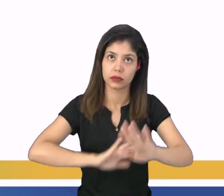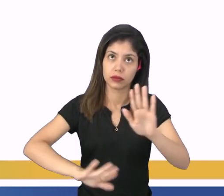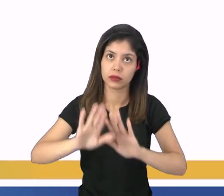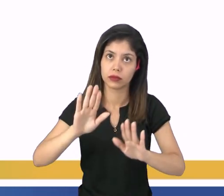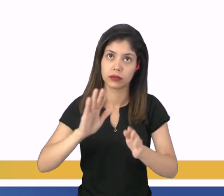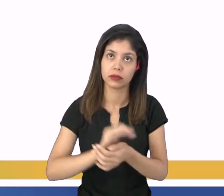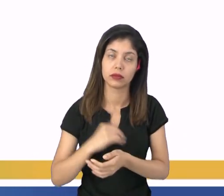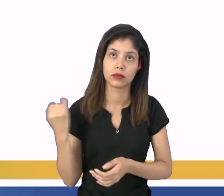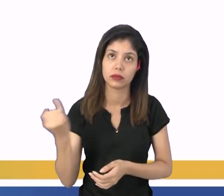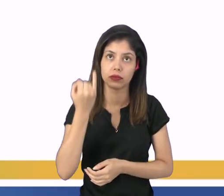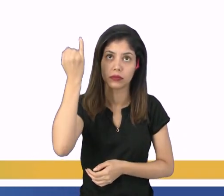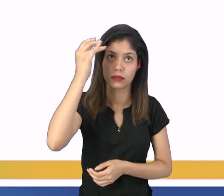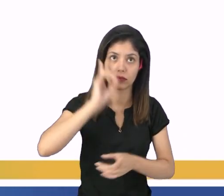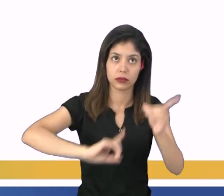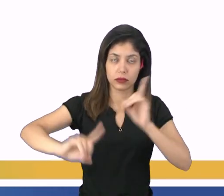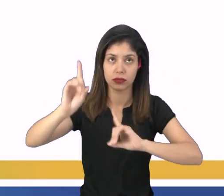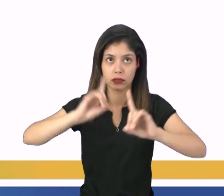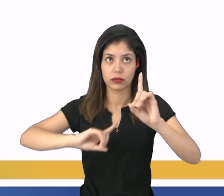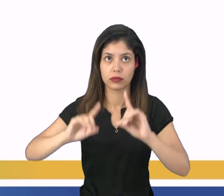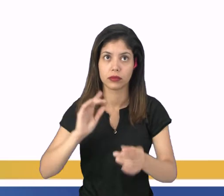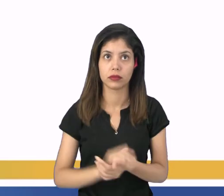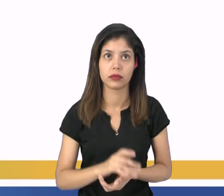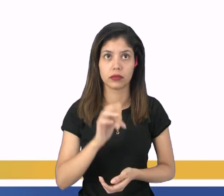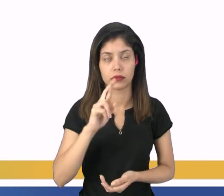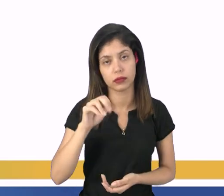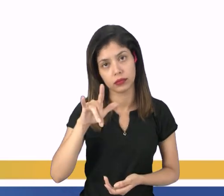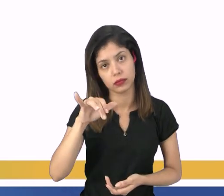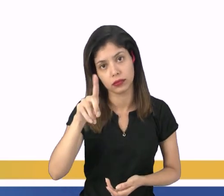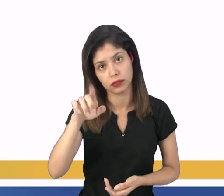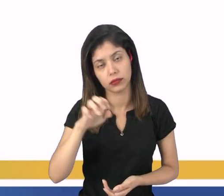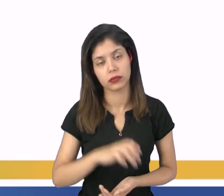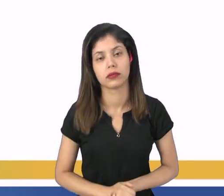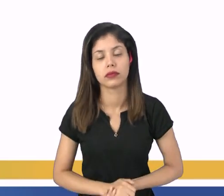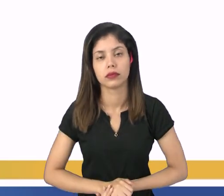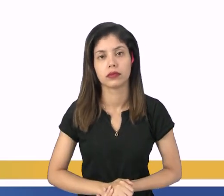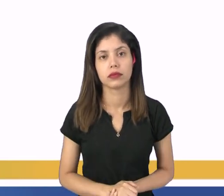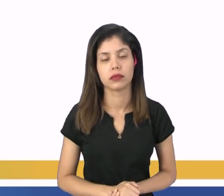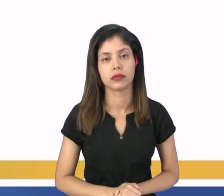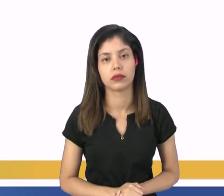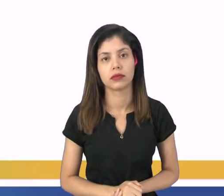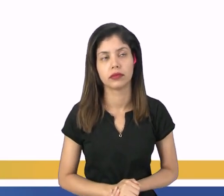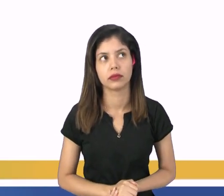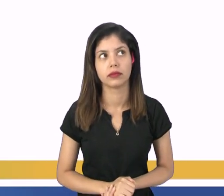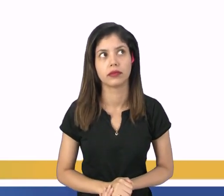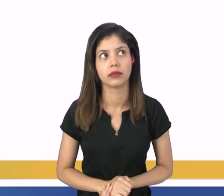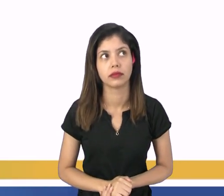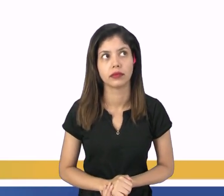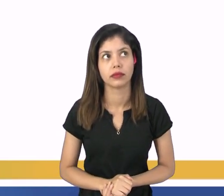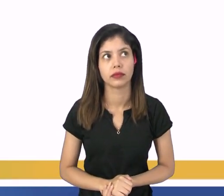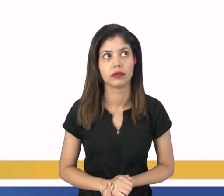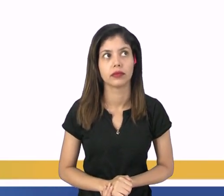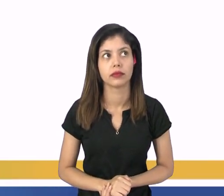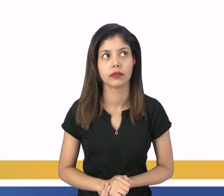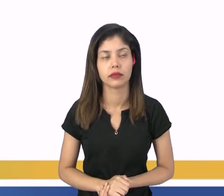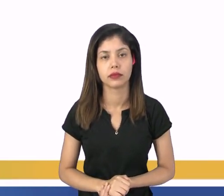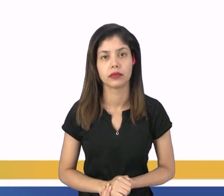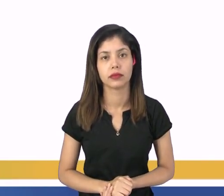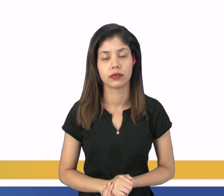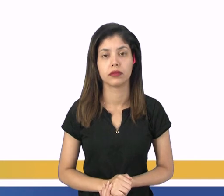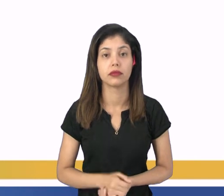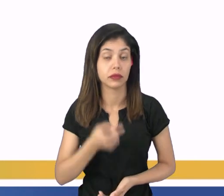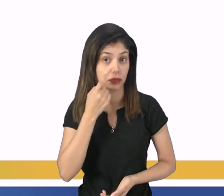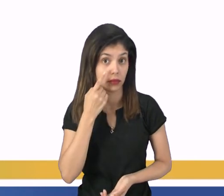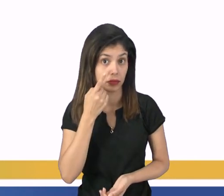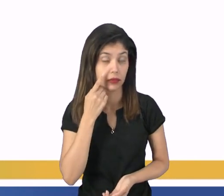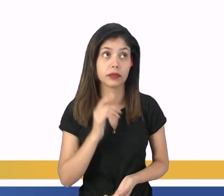objetos que cultuavam o principal deus, o deus da fertilidade. E aí, pessoal? Vamos observar se foi a